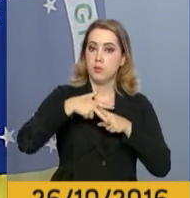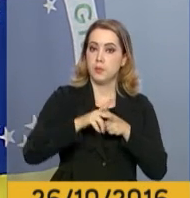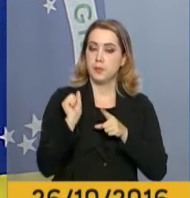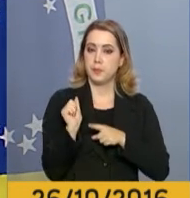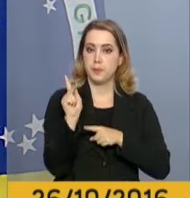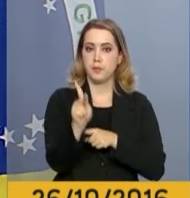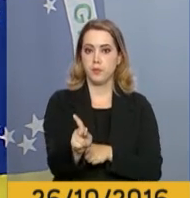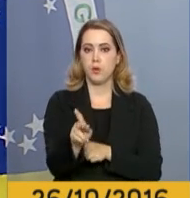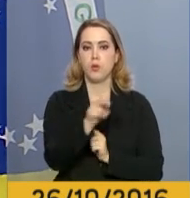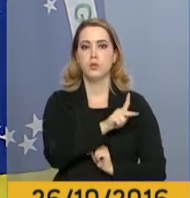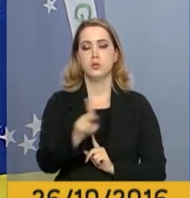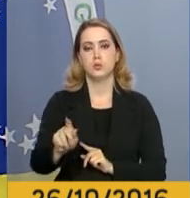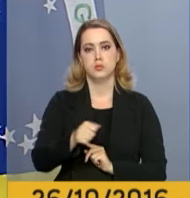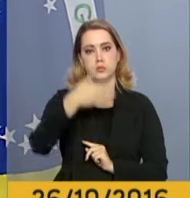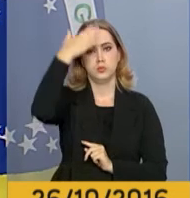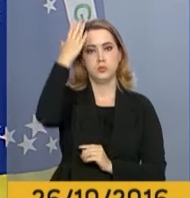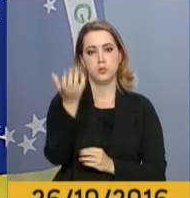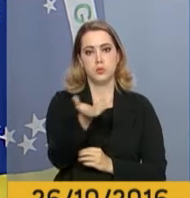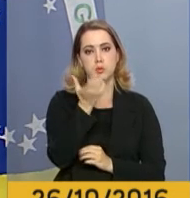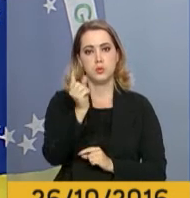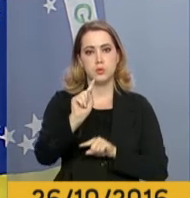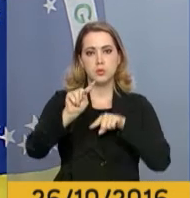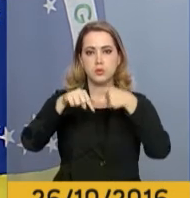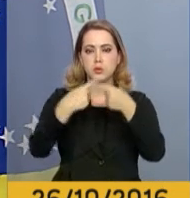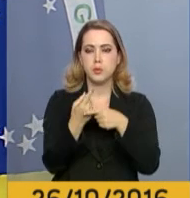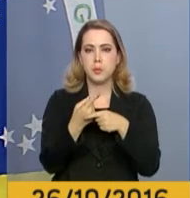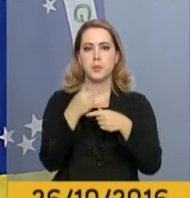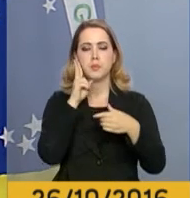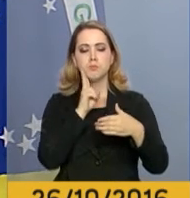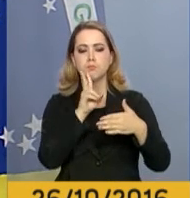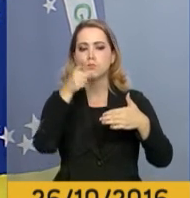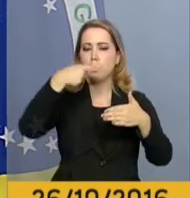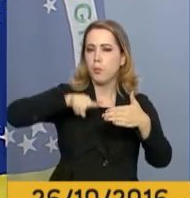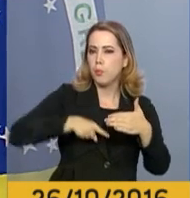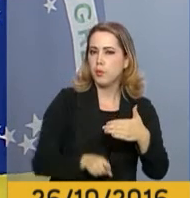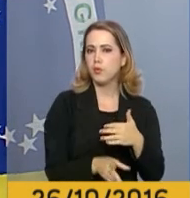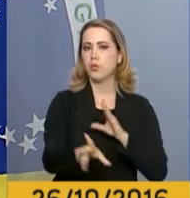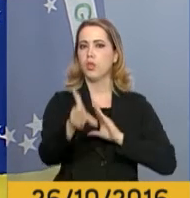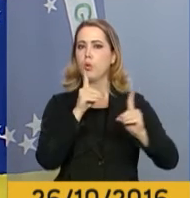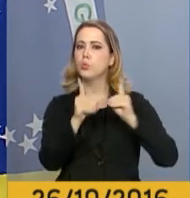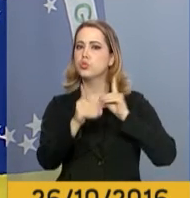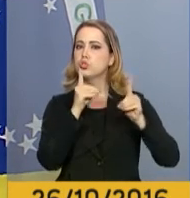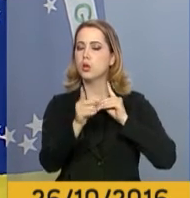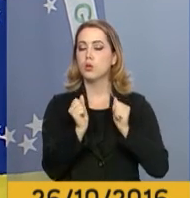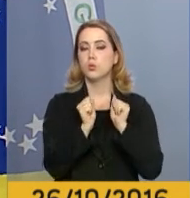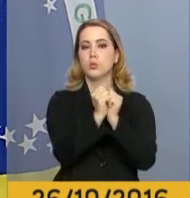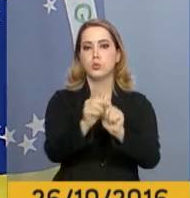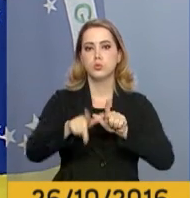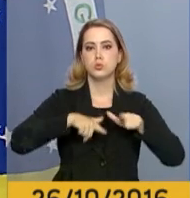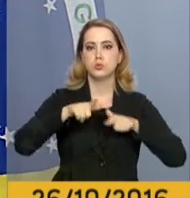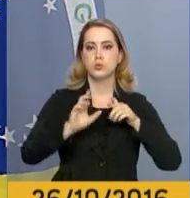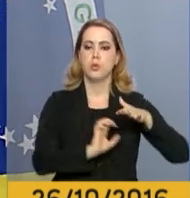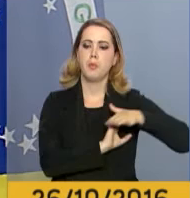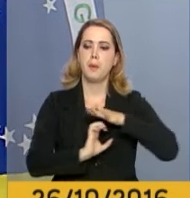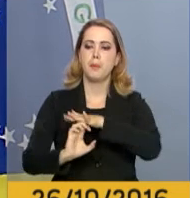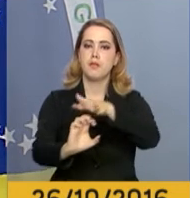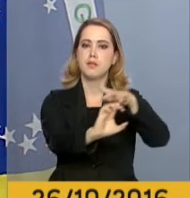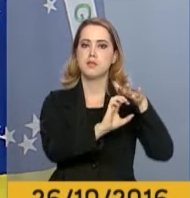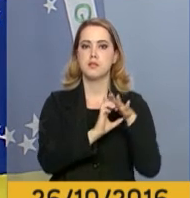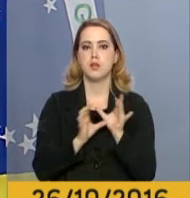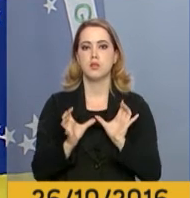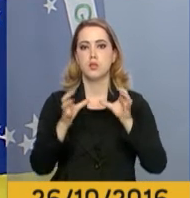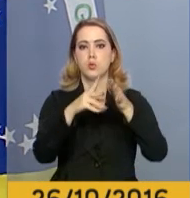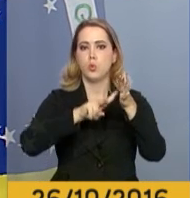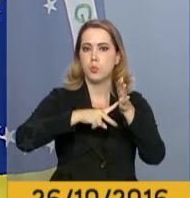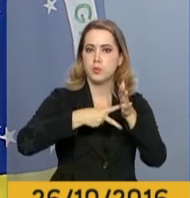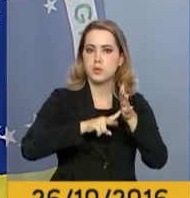Michel Temer pretende oportunamente aprofundar um diálogo amplo com trabalhadores, empresários, centrais